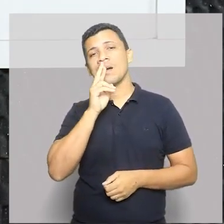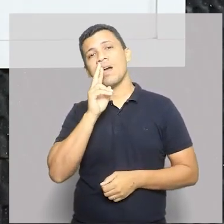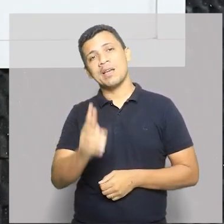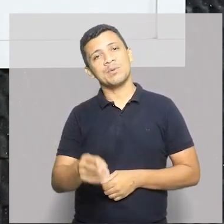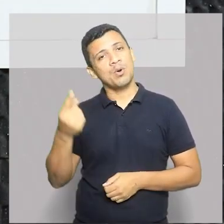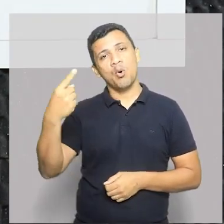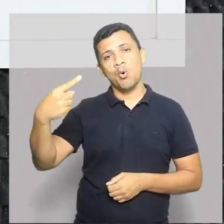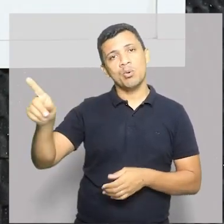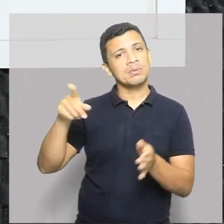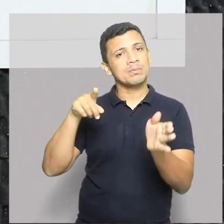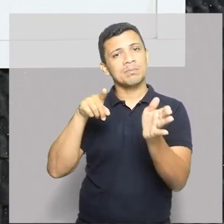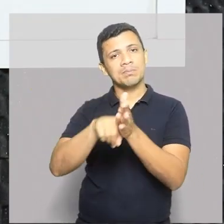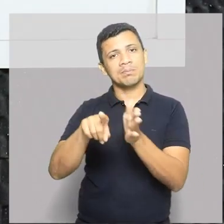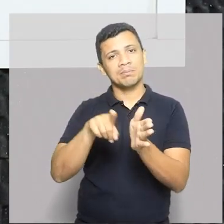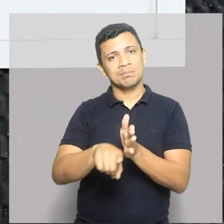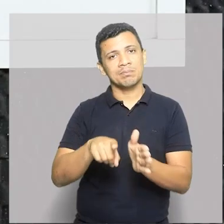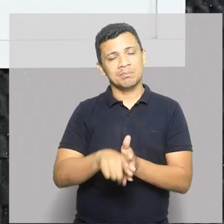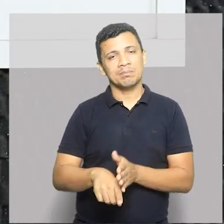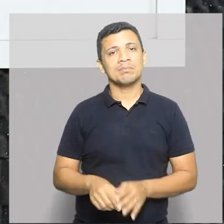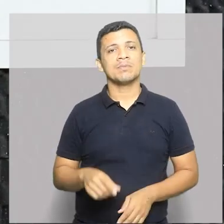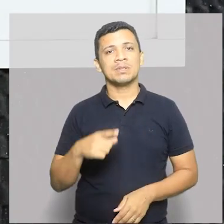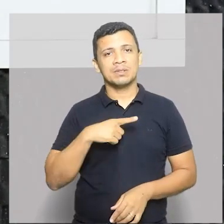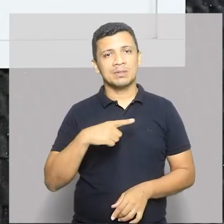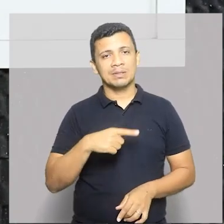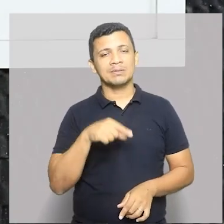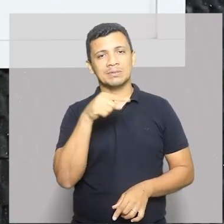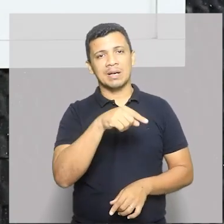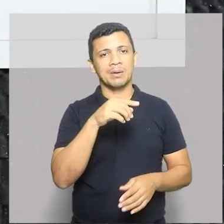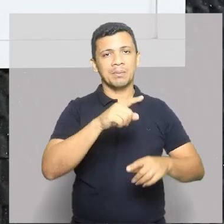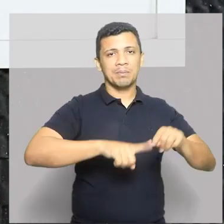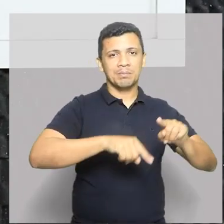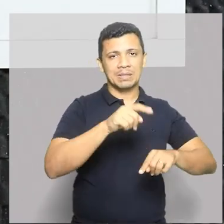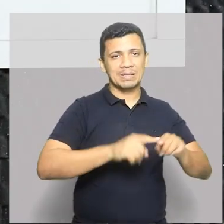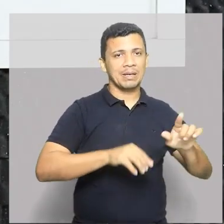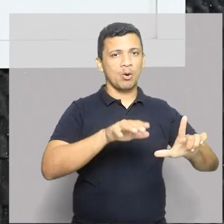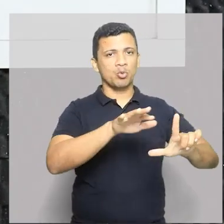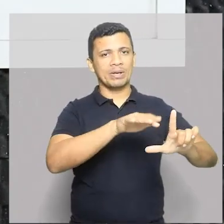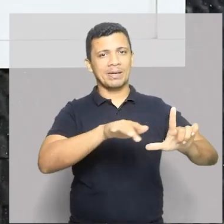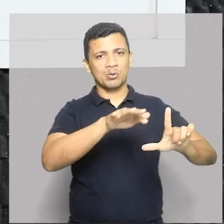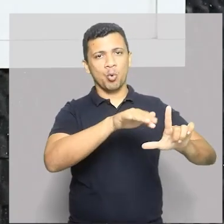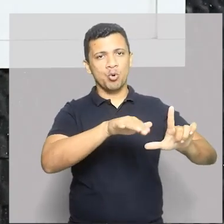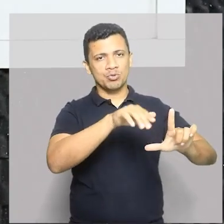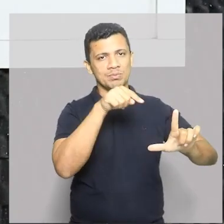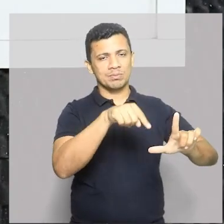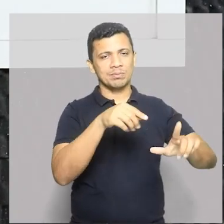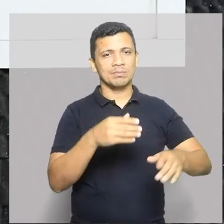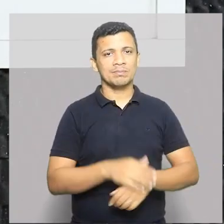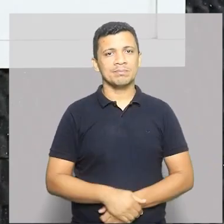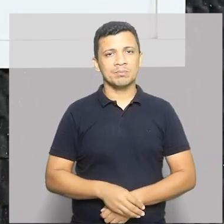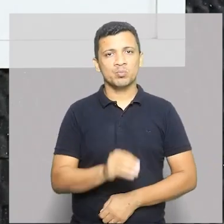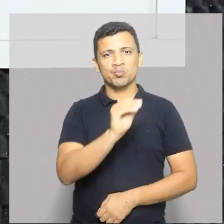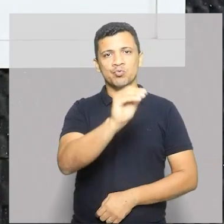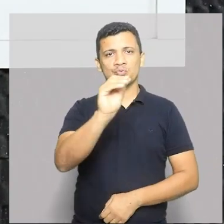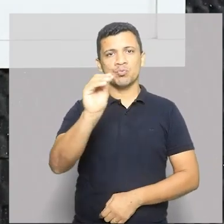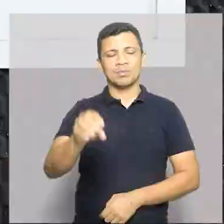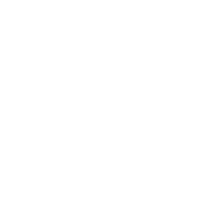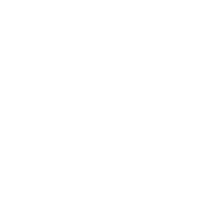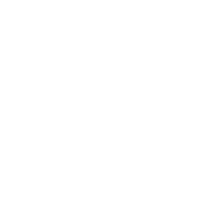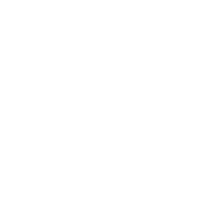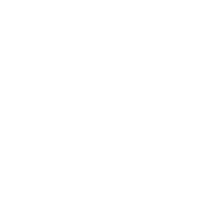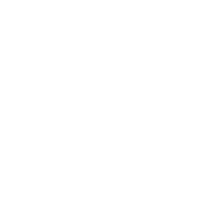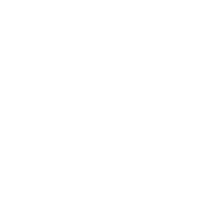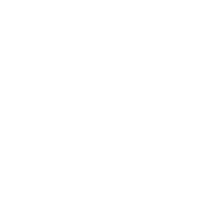de outros materiais, lá no nosso material que está sendo disponibilizado para vocês via QR Code. Beleza, pessoal? Um beijo do Vesgo. Valeu!